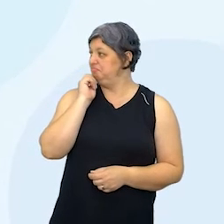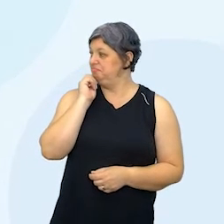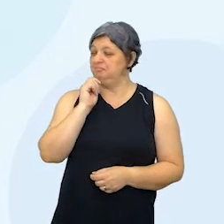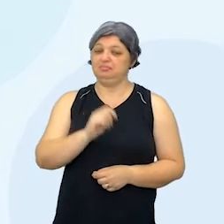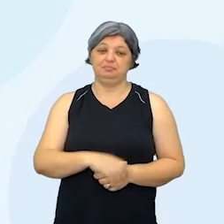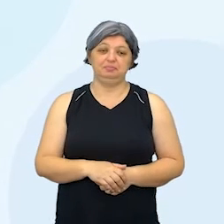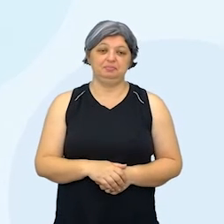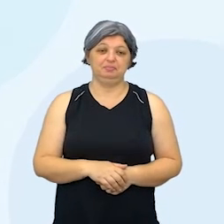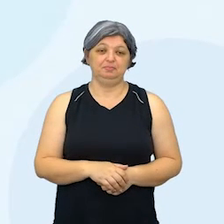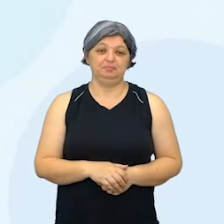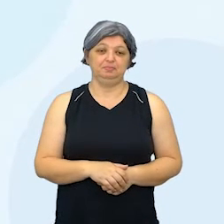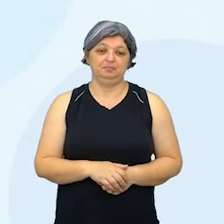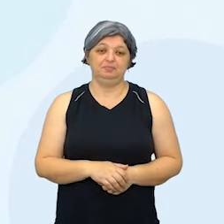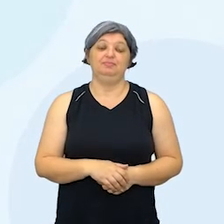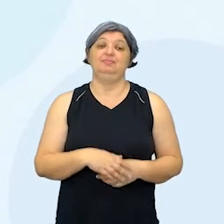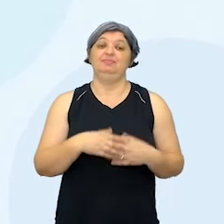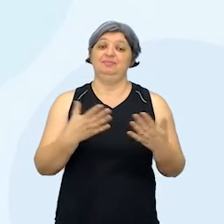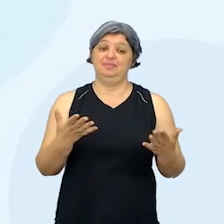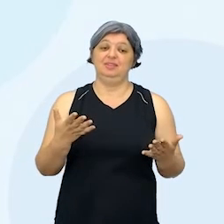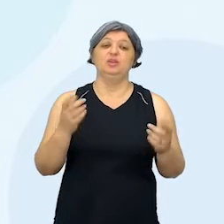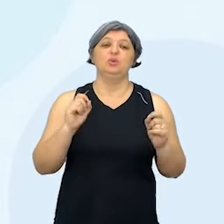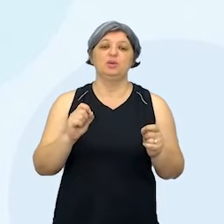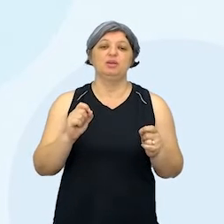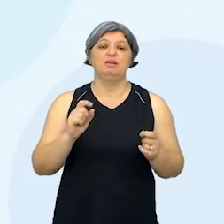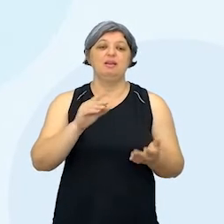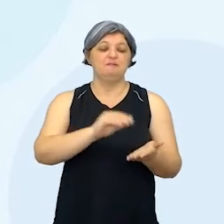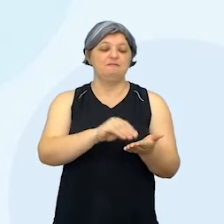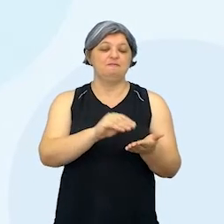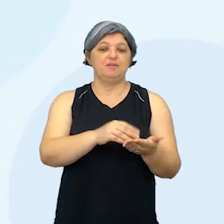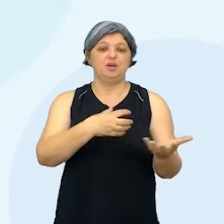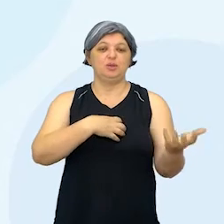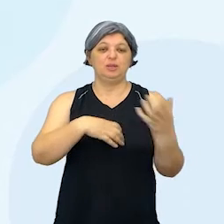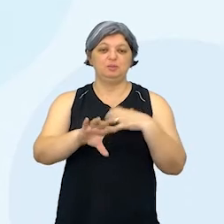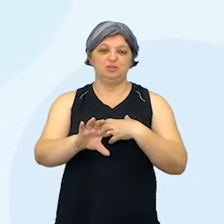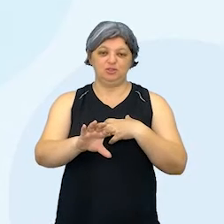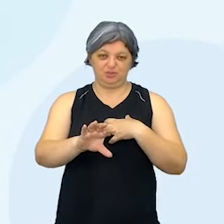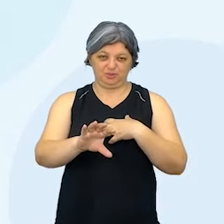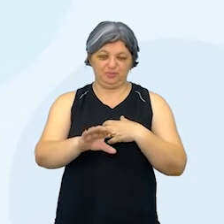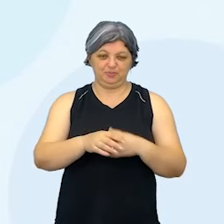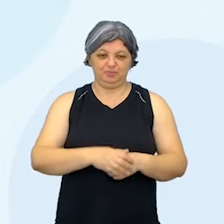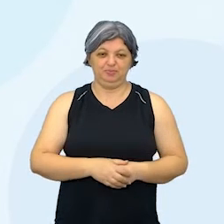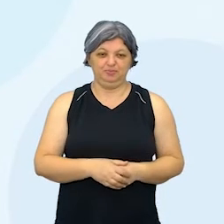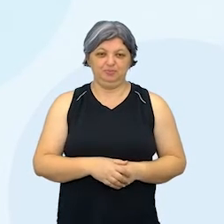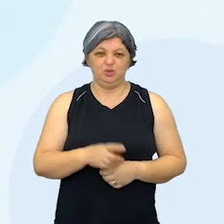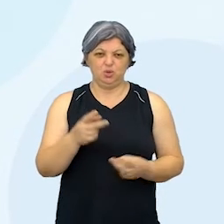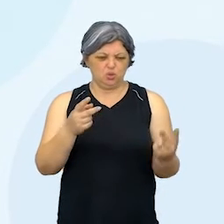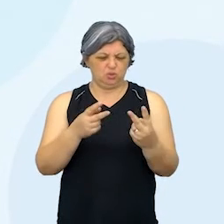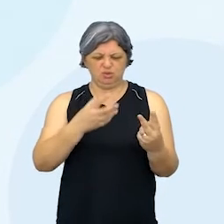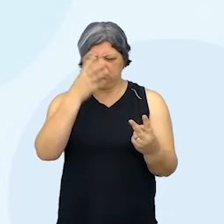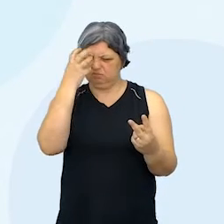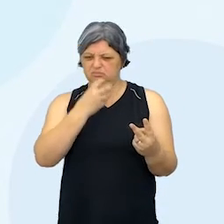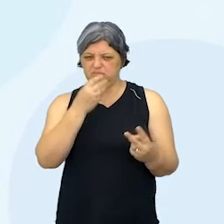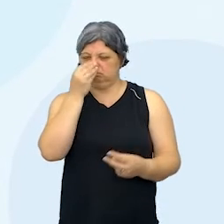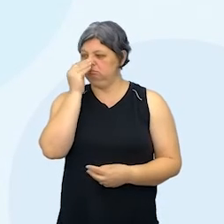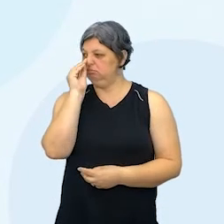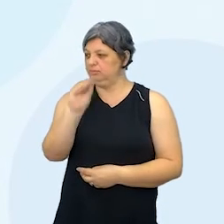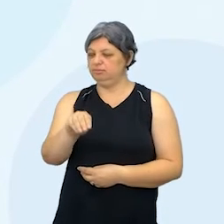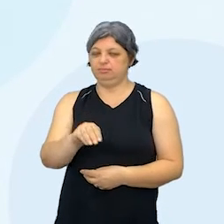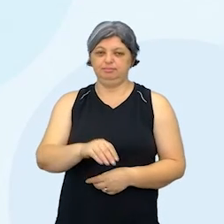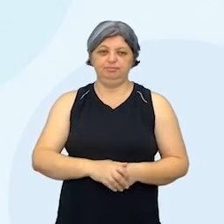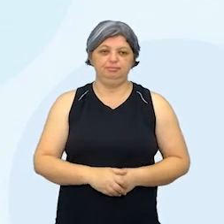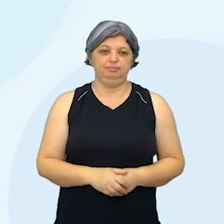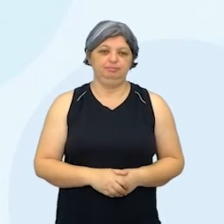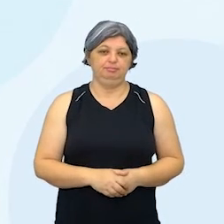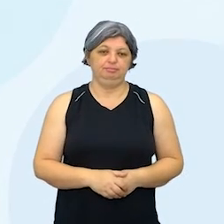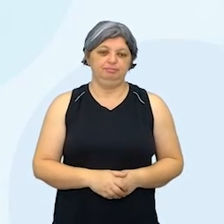Olha só, aí falta de empatia surge aqui. Estão bravos, ignorando. A Vera